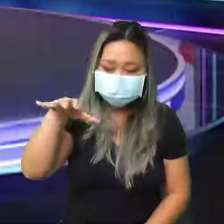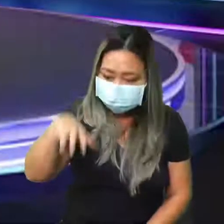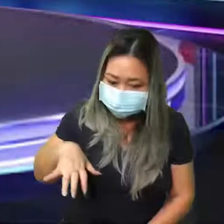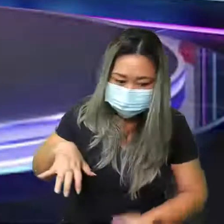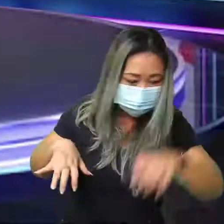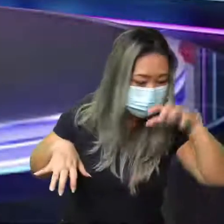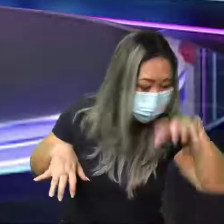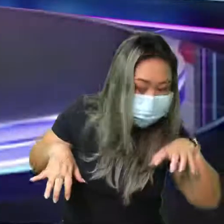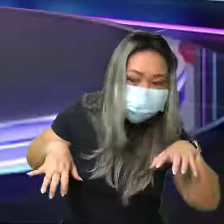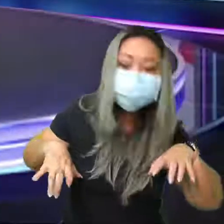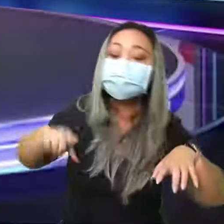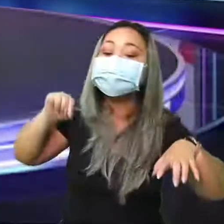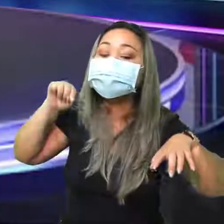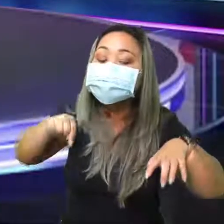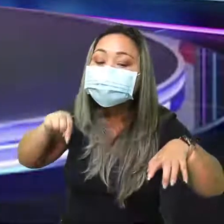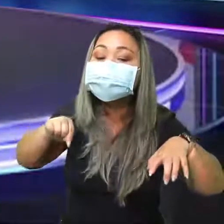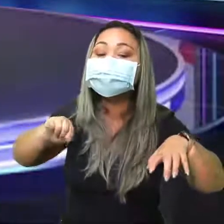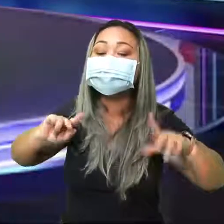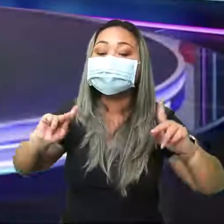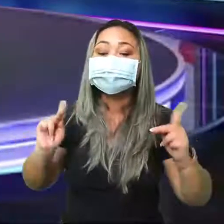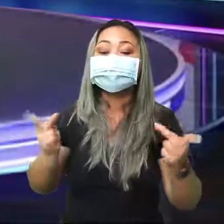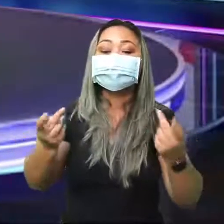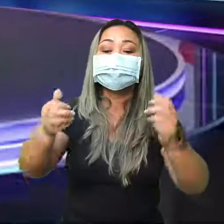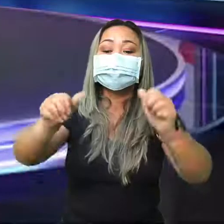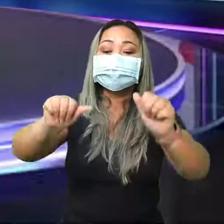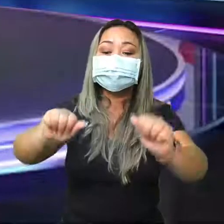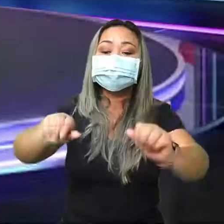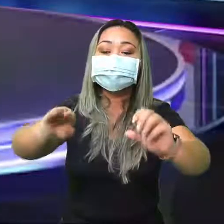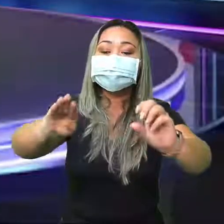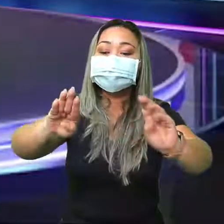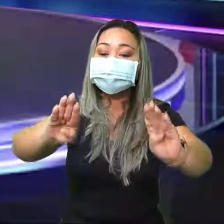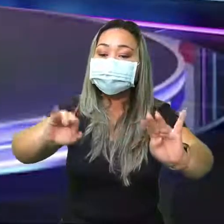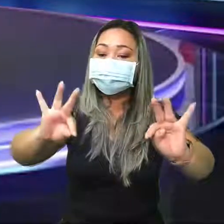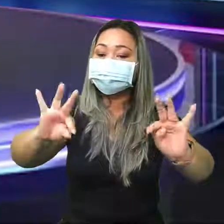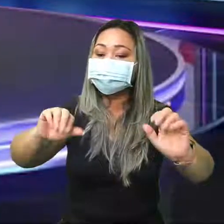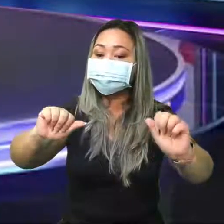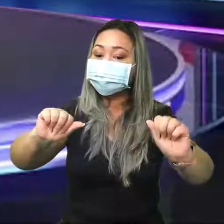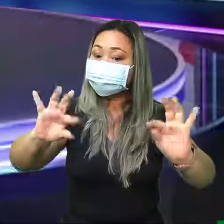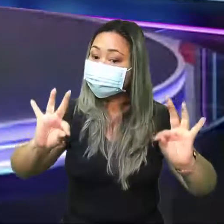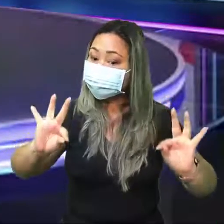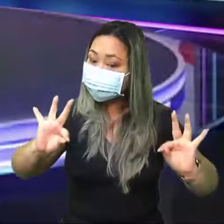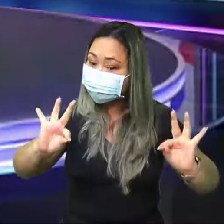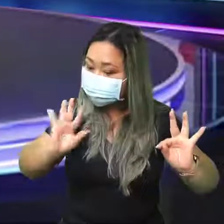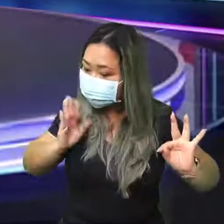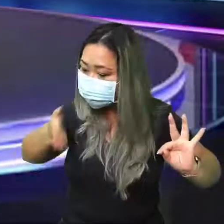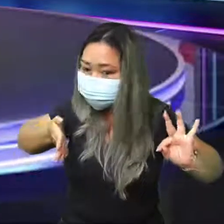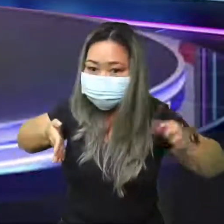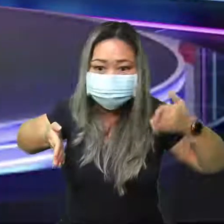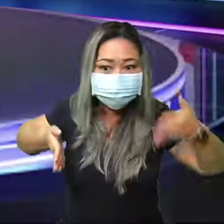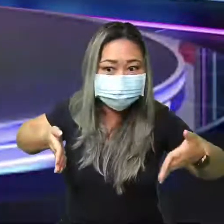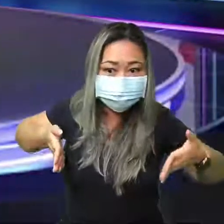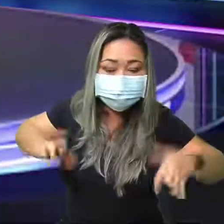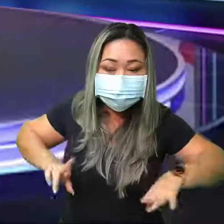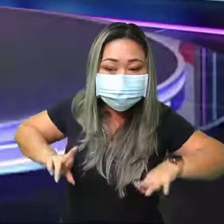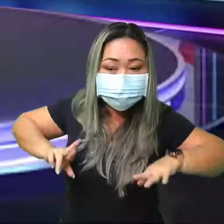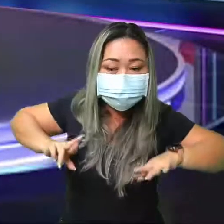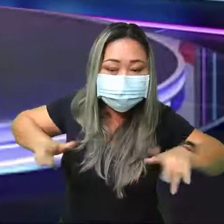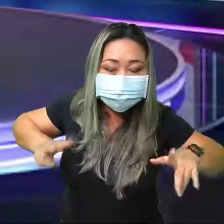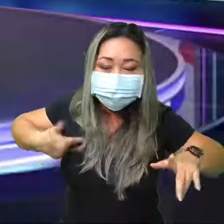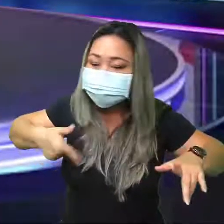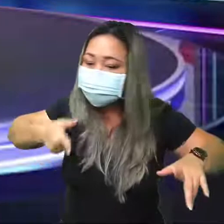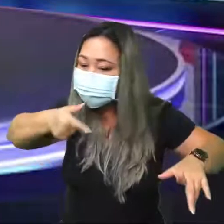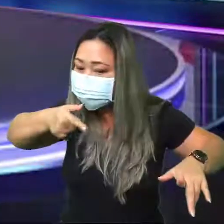vão disponibilizar hábitats diferentes para determinadas espécies. Certo? Quando a gente falou do ambiente aquático, a